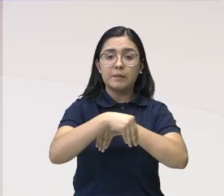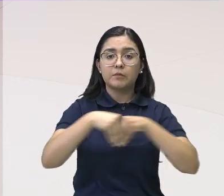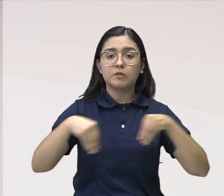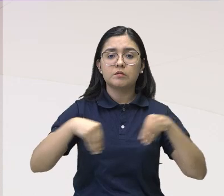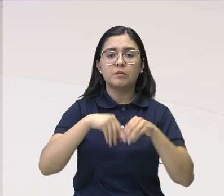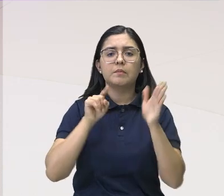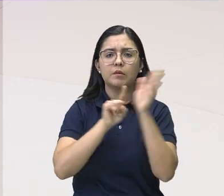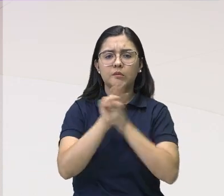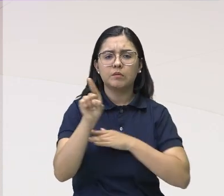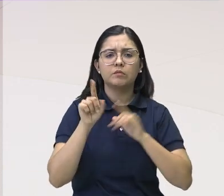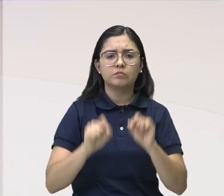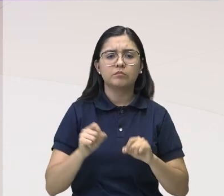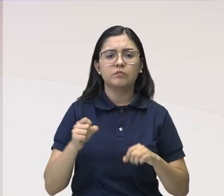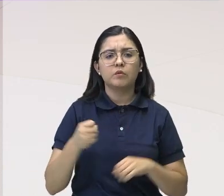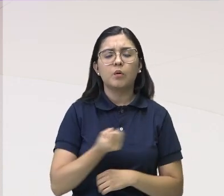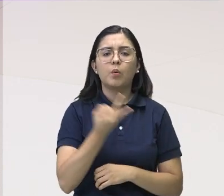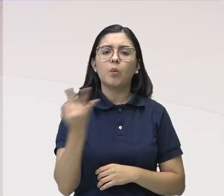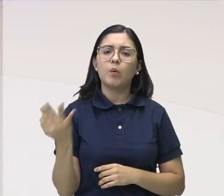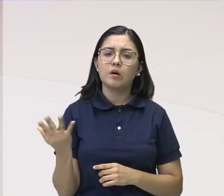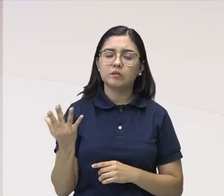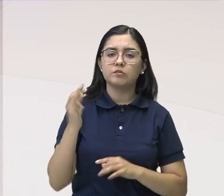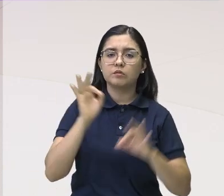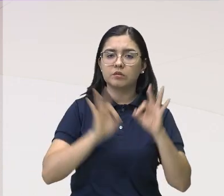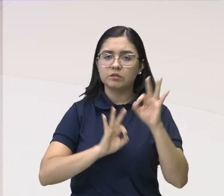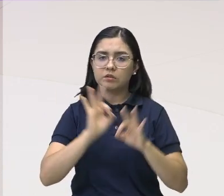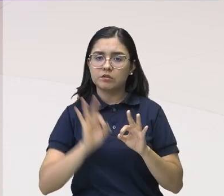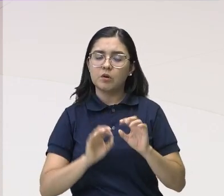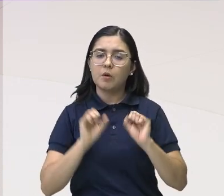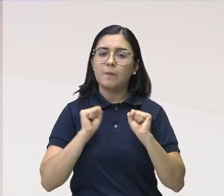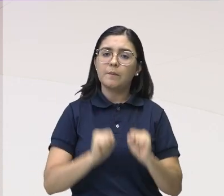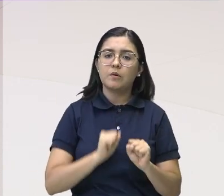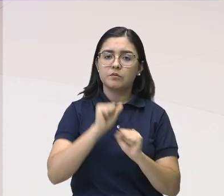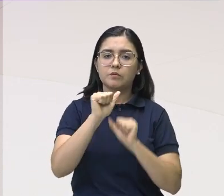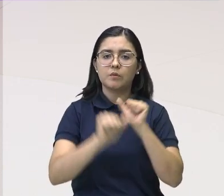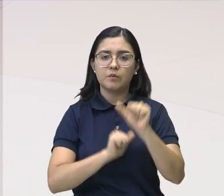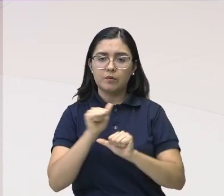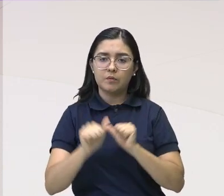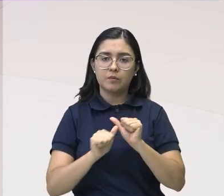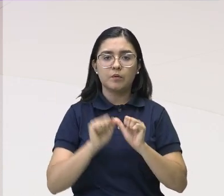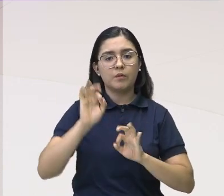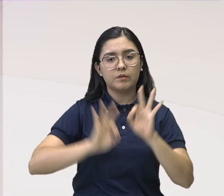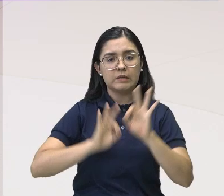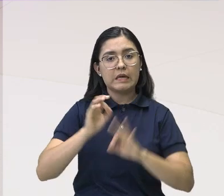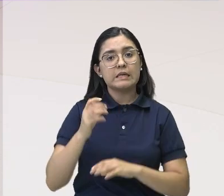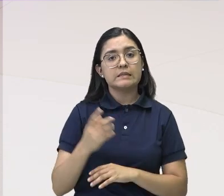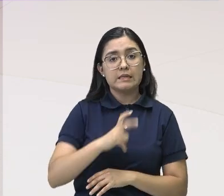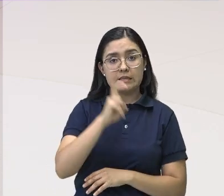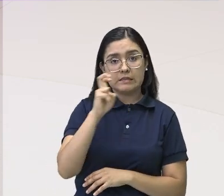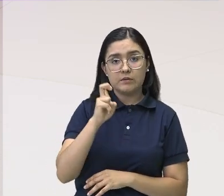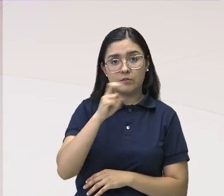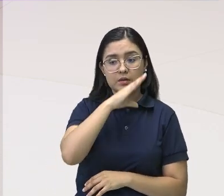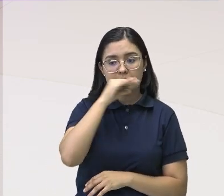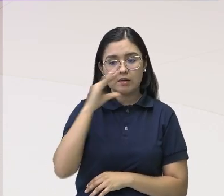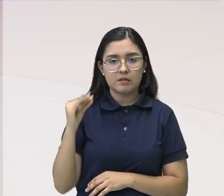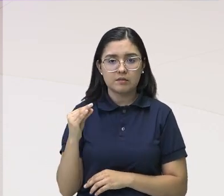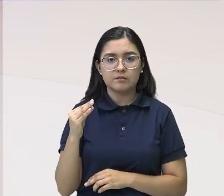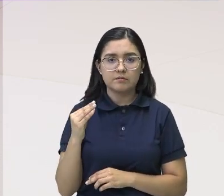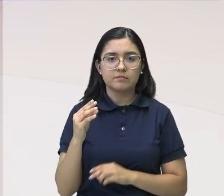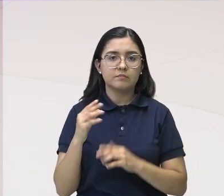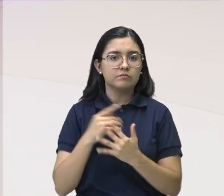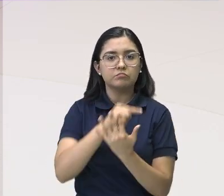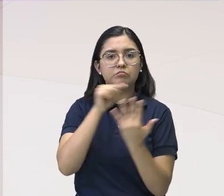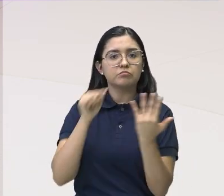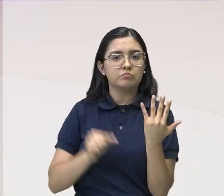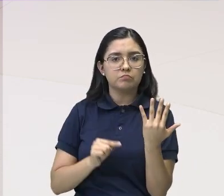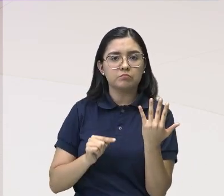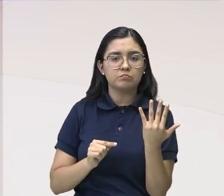é, quantas ordens diferentes eu consigo organizar, por exemplo, essas 5 crianças? Entenderam como